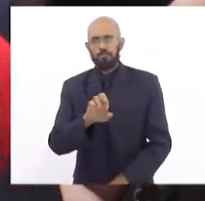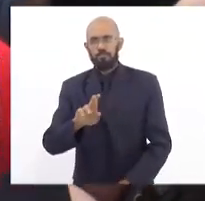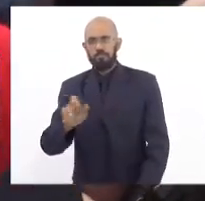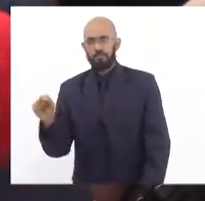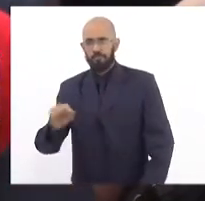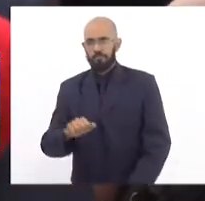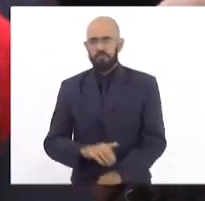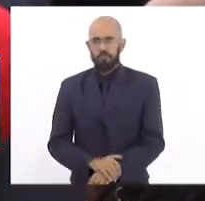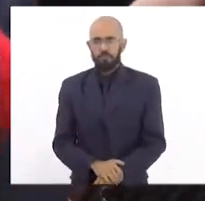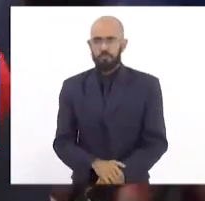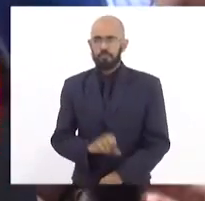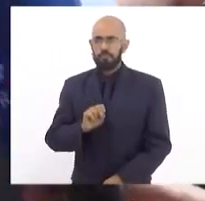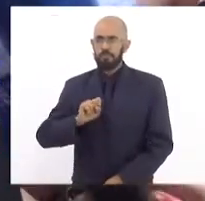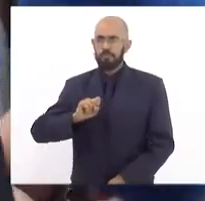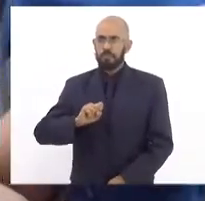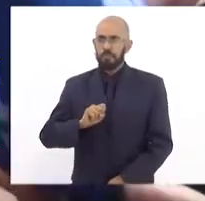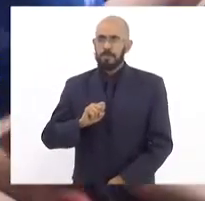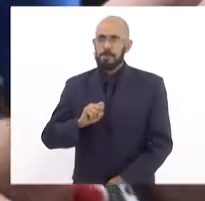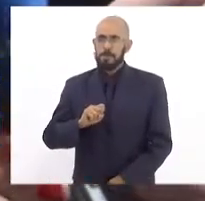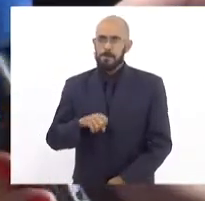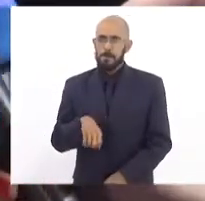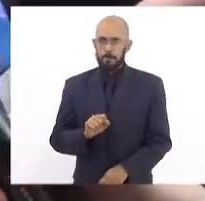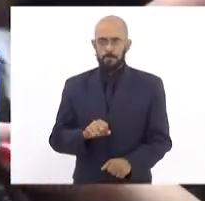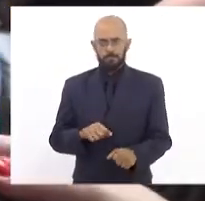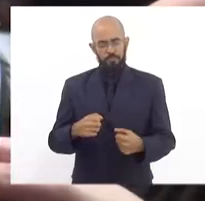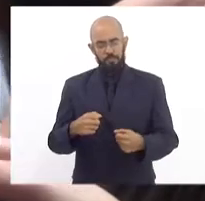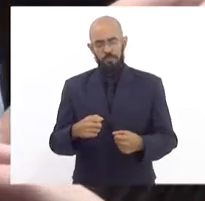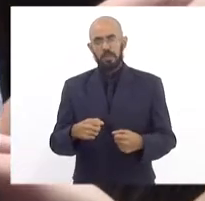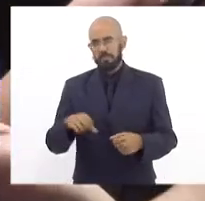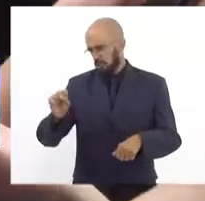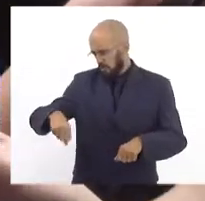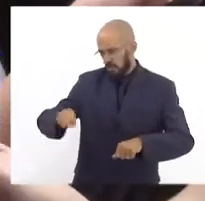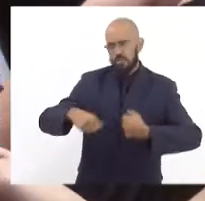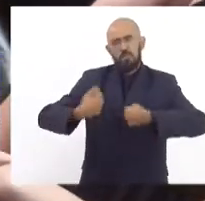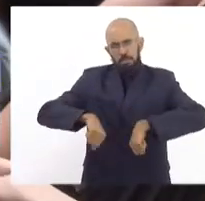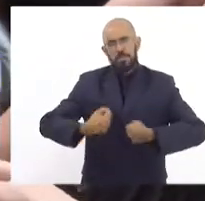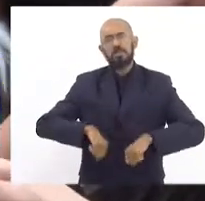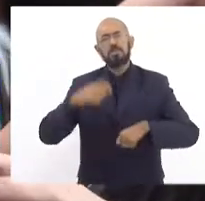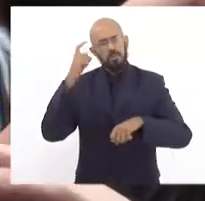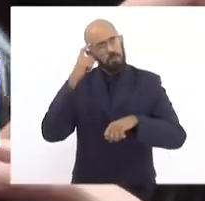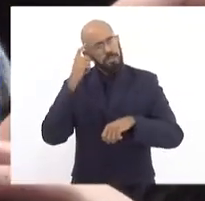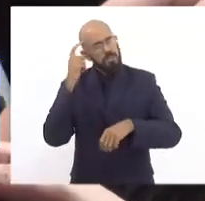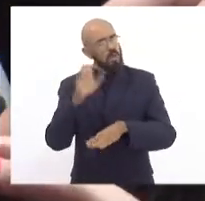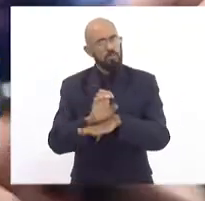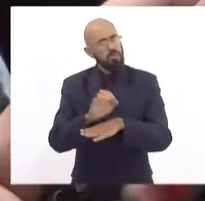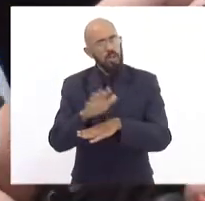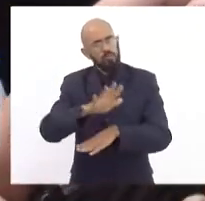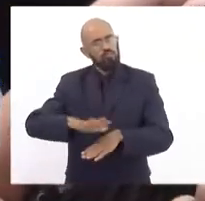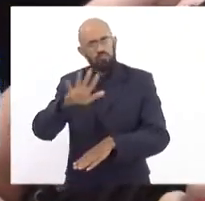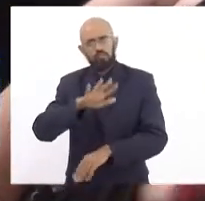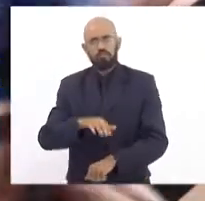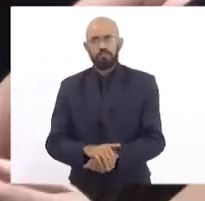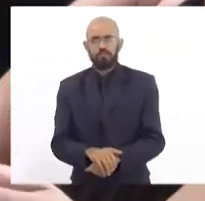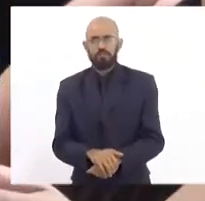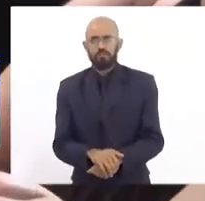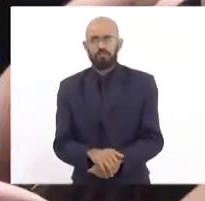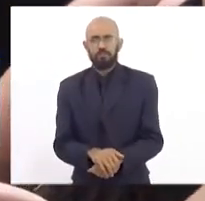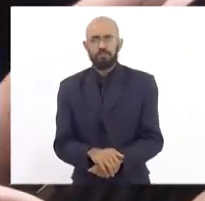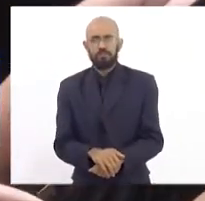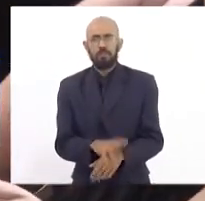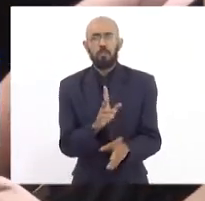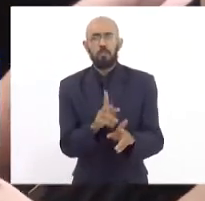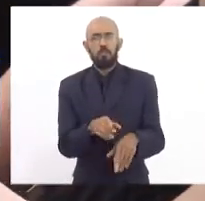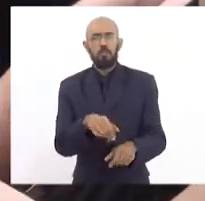Entendeu? Presidente, para isso, pensar o Estado como um todo e desenvolver todo o Estado. O senhor... O exemplo da